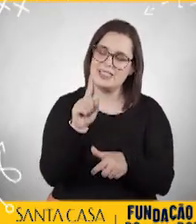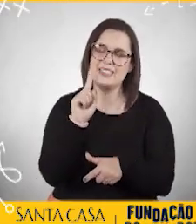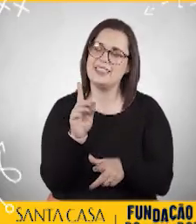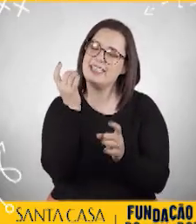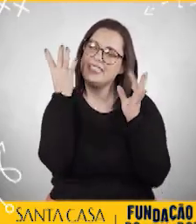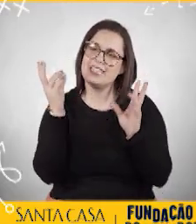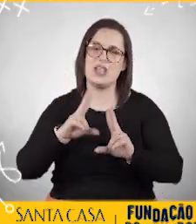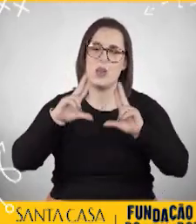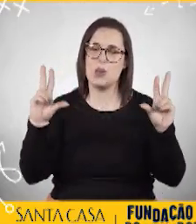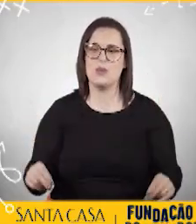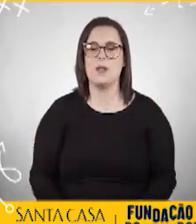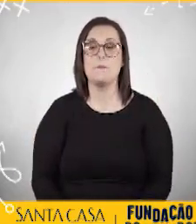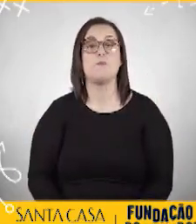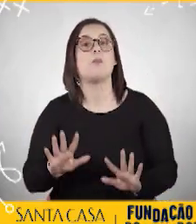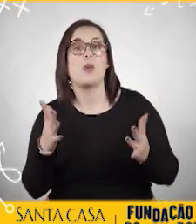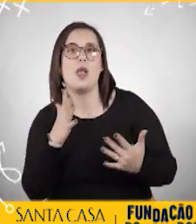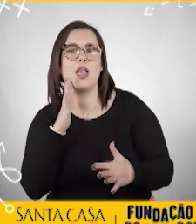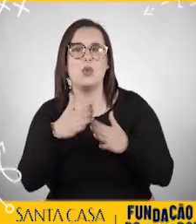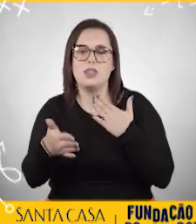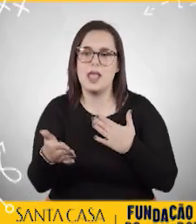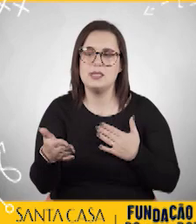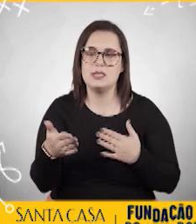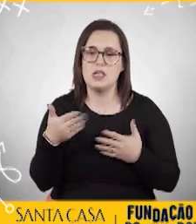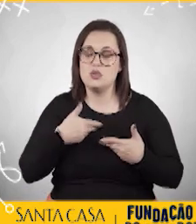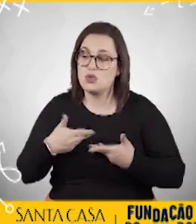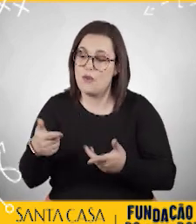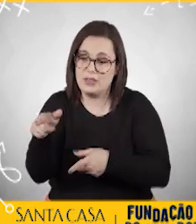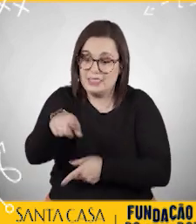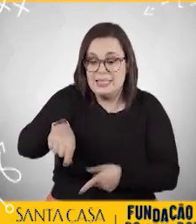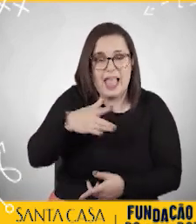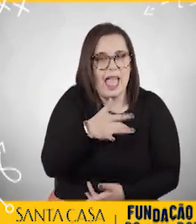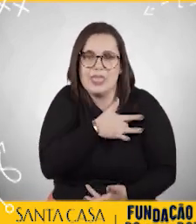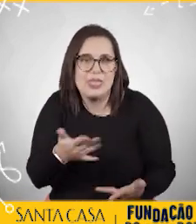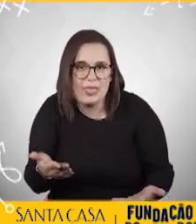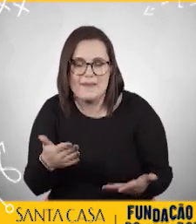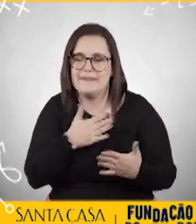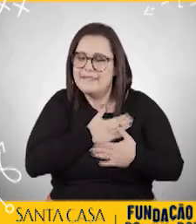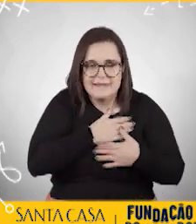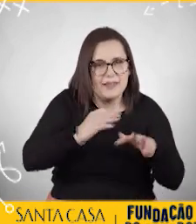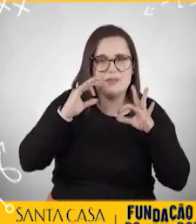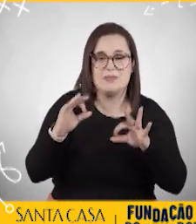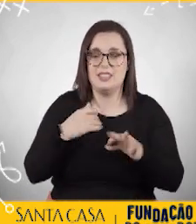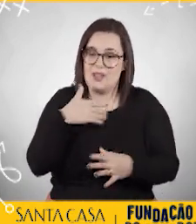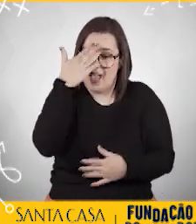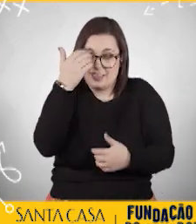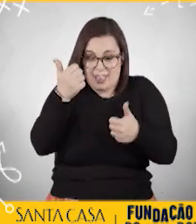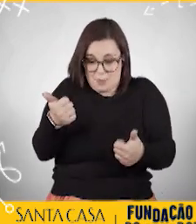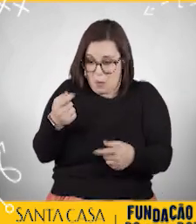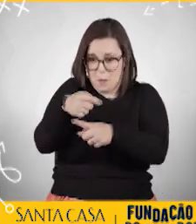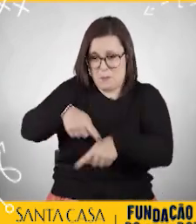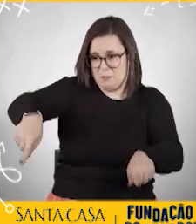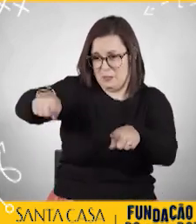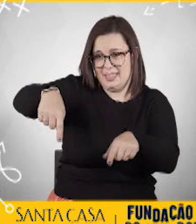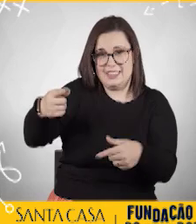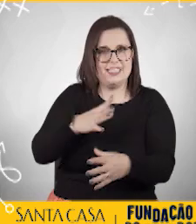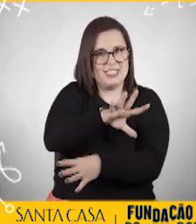este dia inesquecível. Quando acontecem estes convites, eles adoram e é claro, acho que sim, acho que é bom para